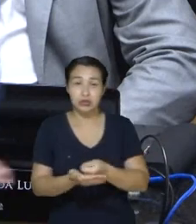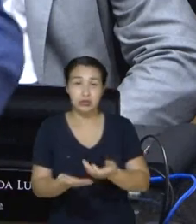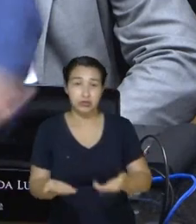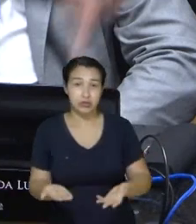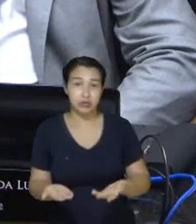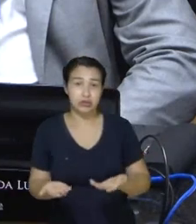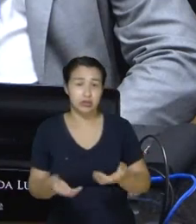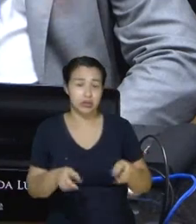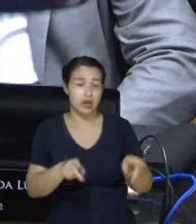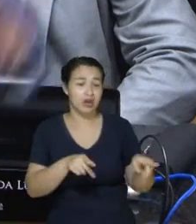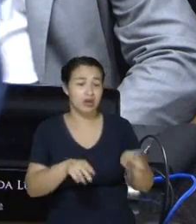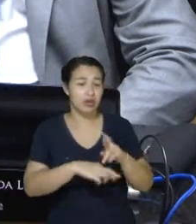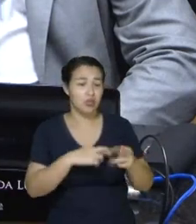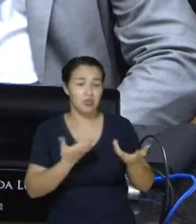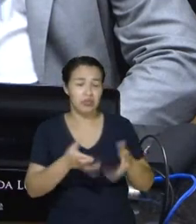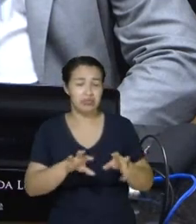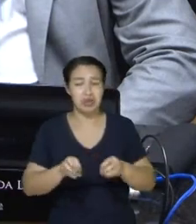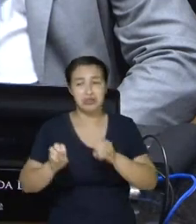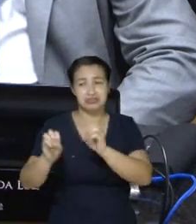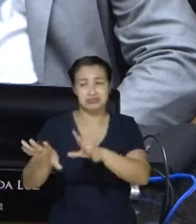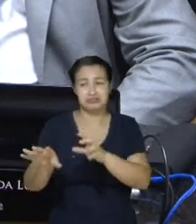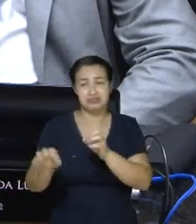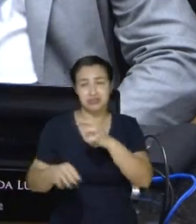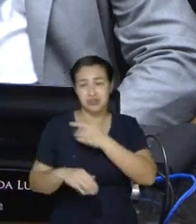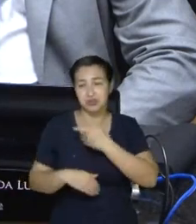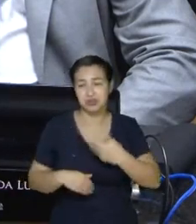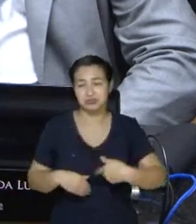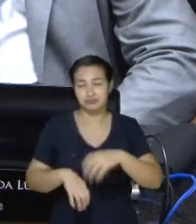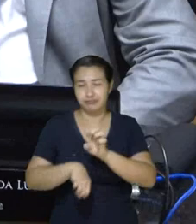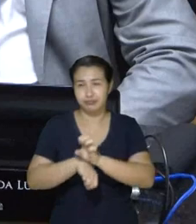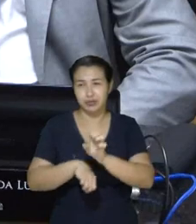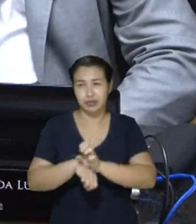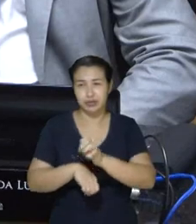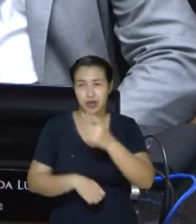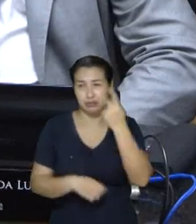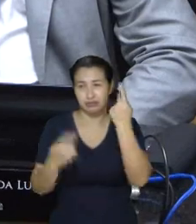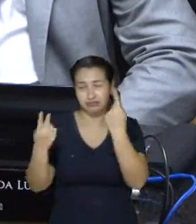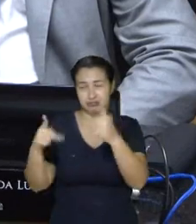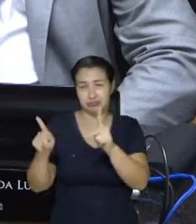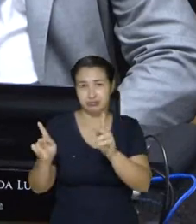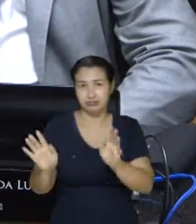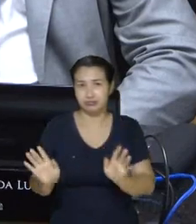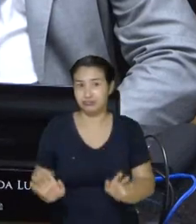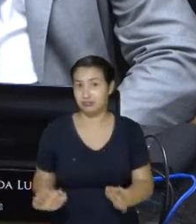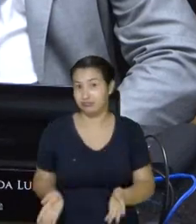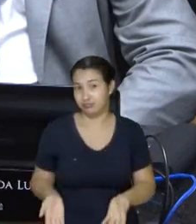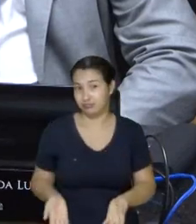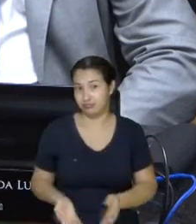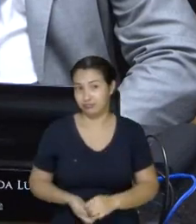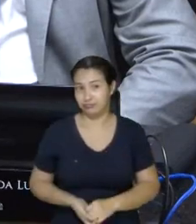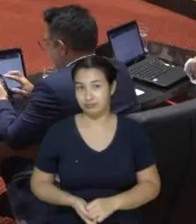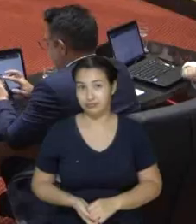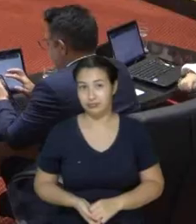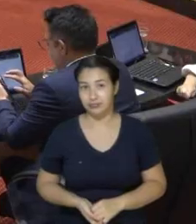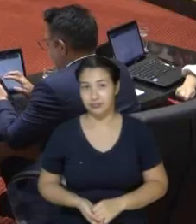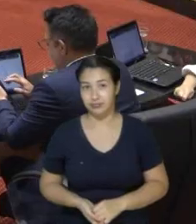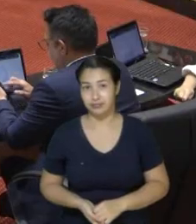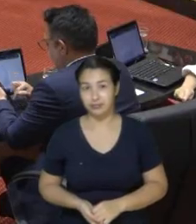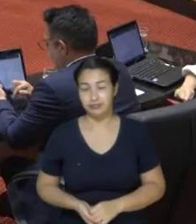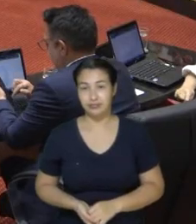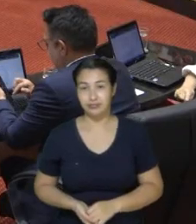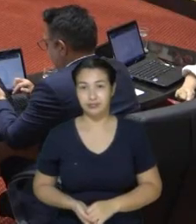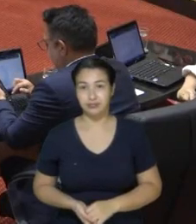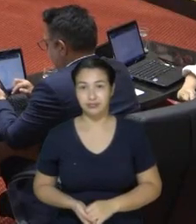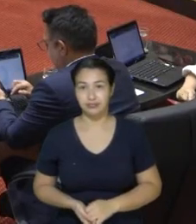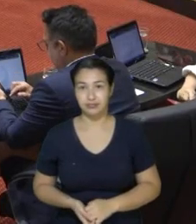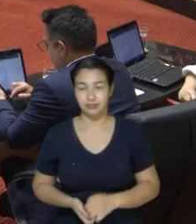quero mais isso aqui, deixa que o Estado vá se virar. É isso que diz o governo. Né? Então, não, mas é isso que